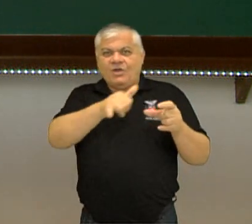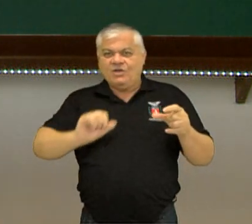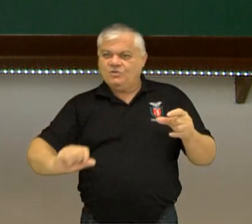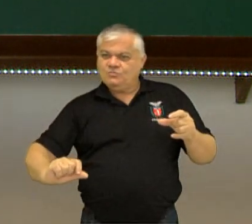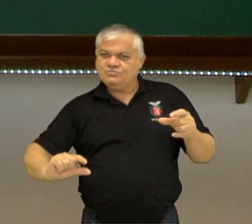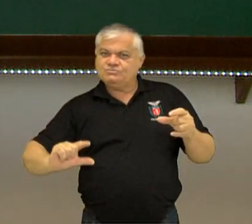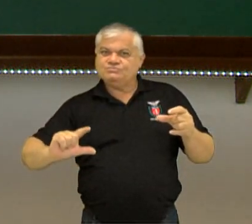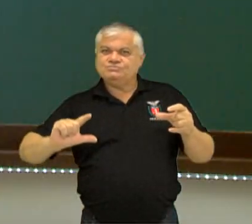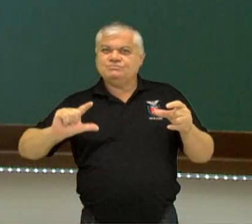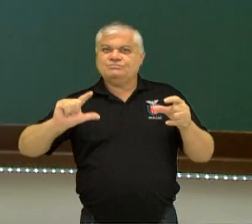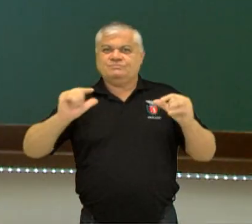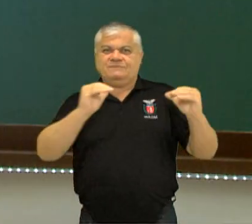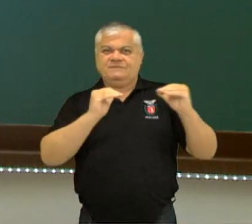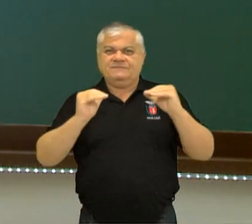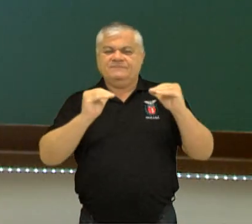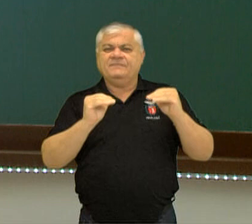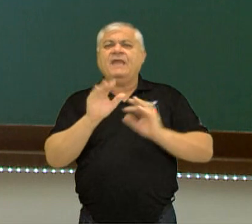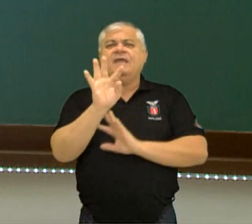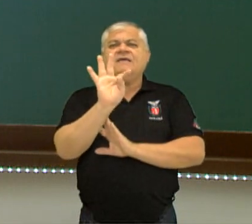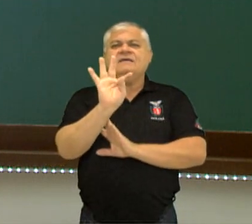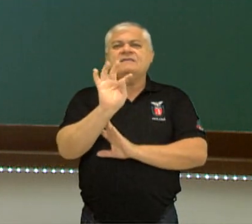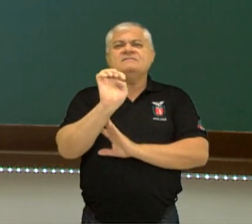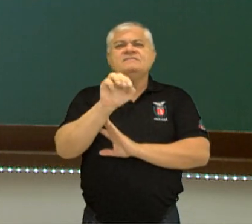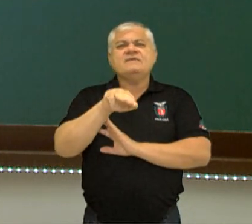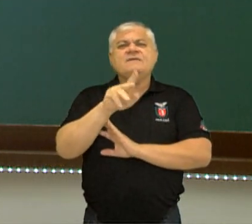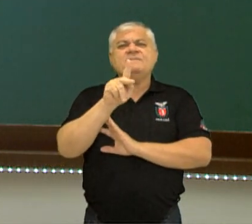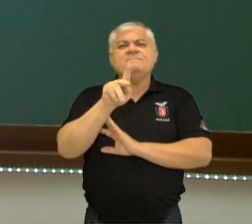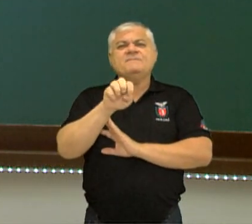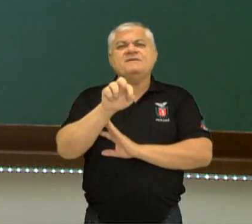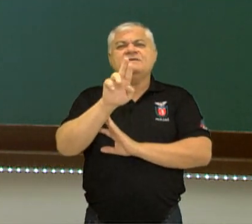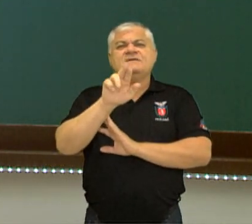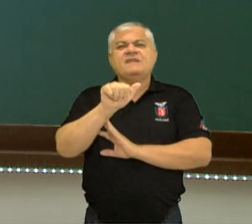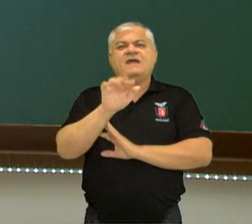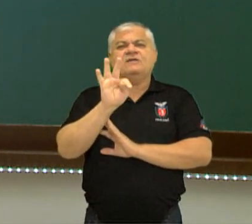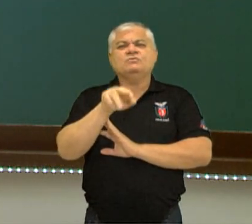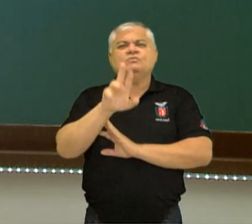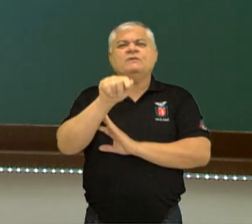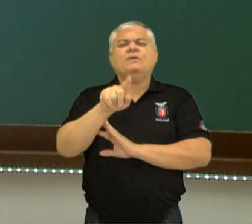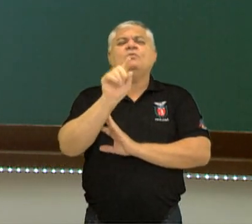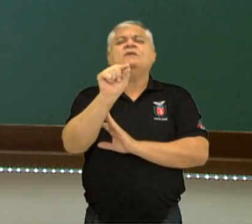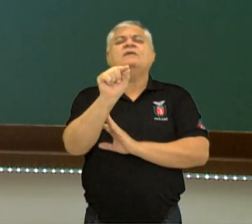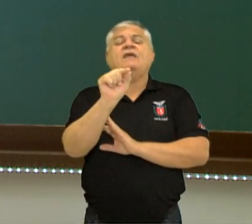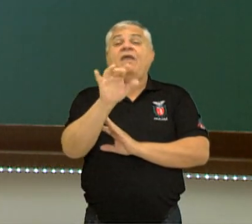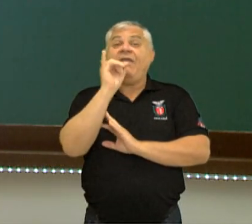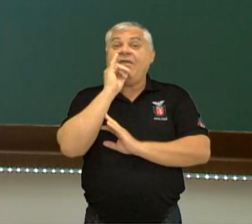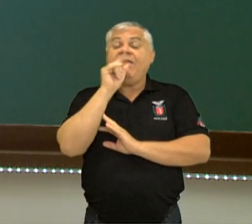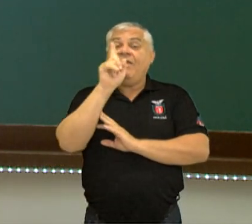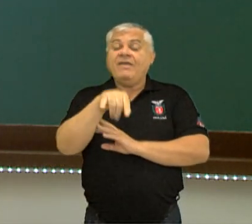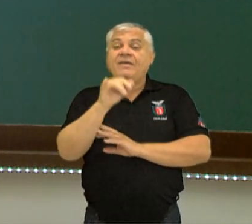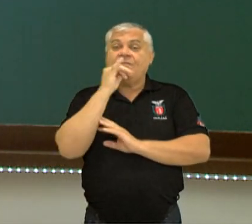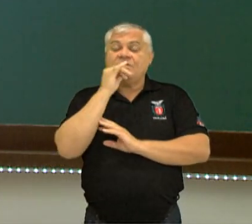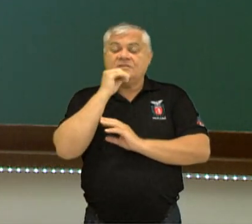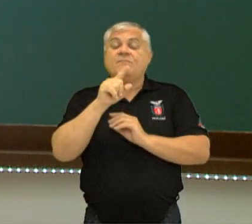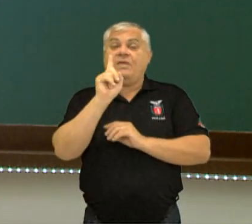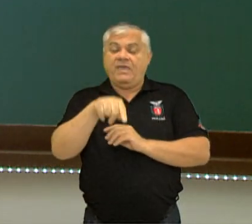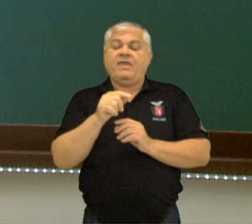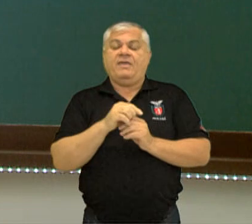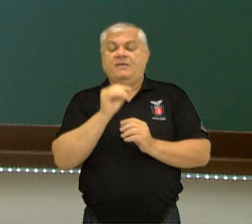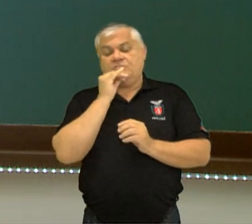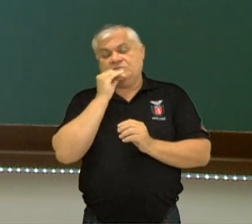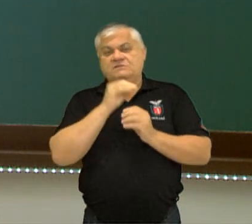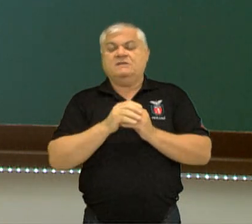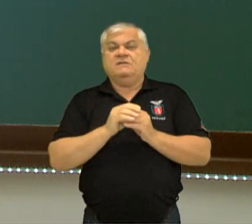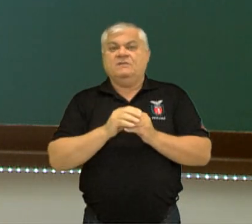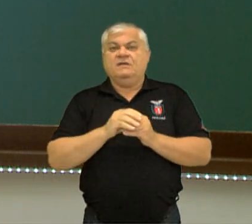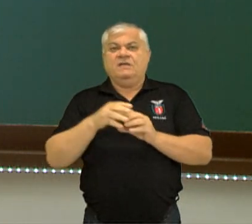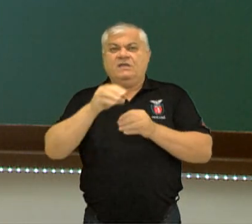temperatura? O que é temperatura? Pessoal, temperatura simples assim, é uma medida da agitação